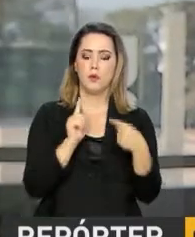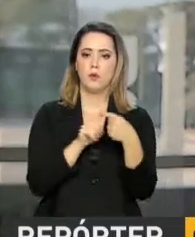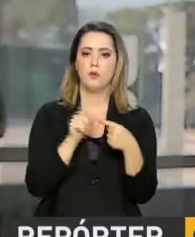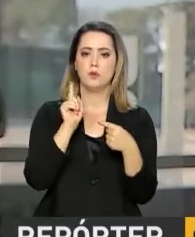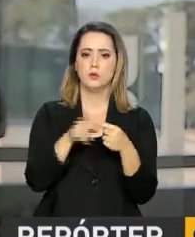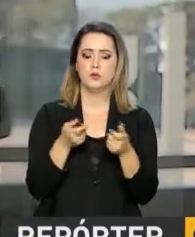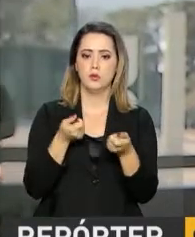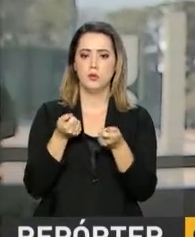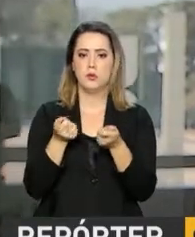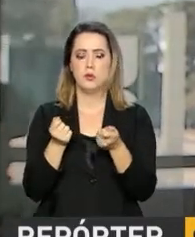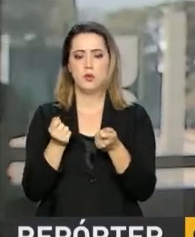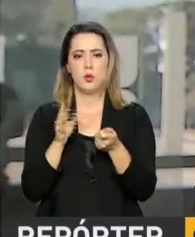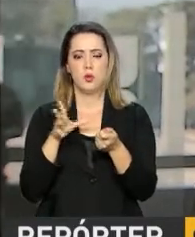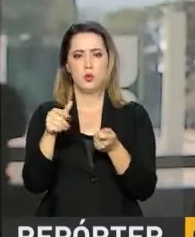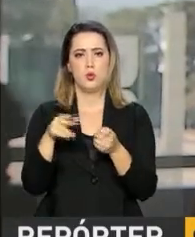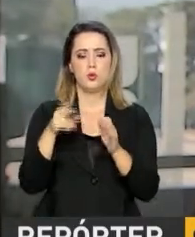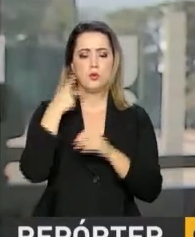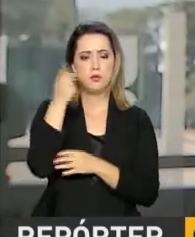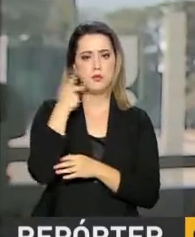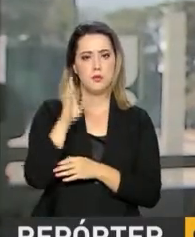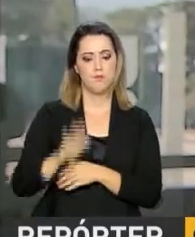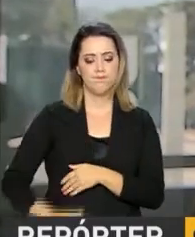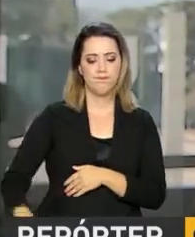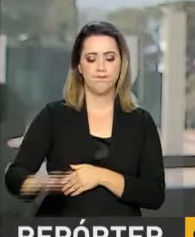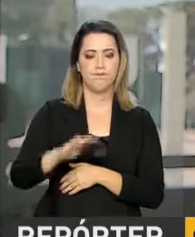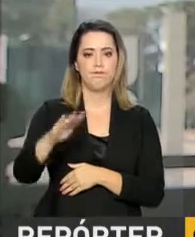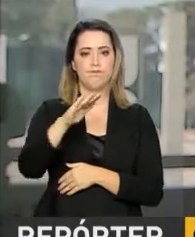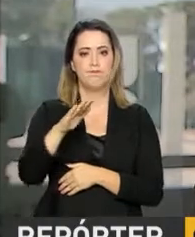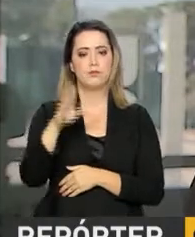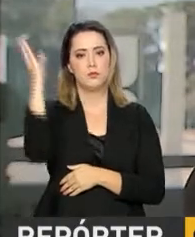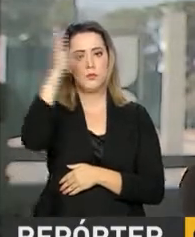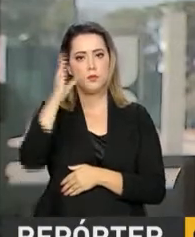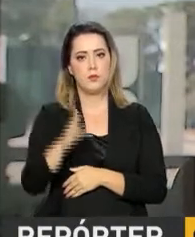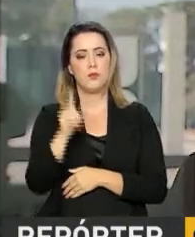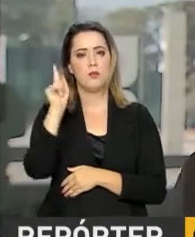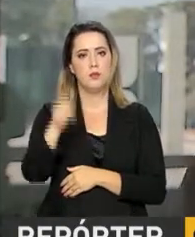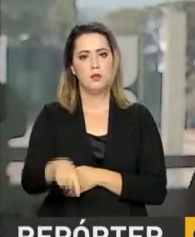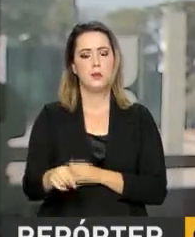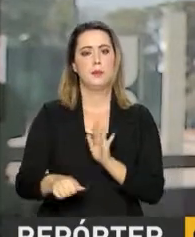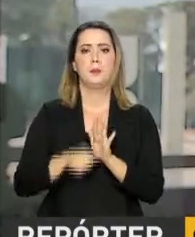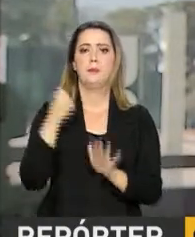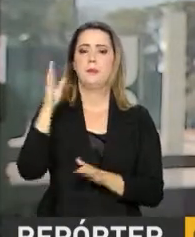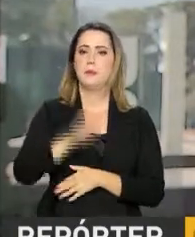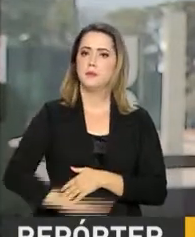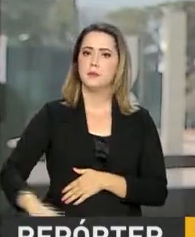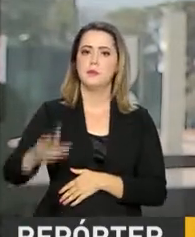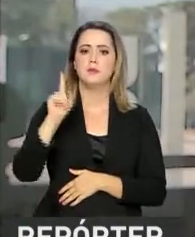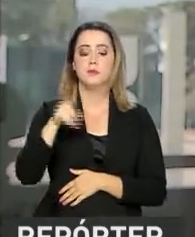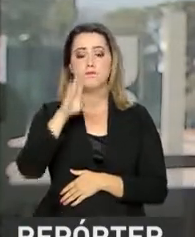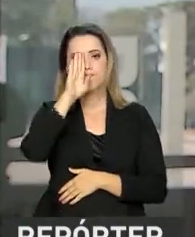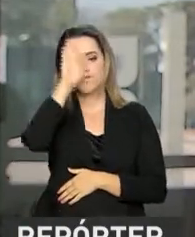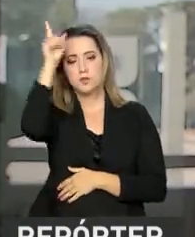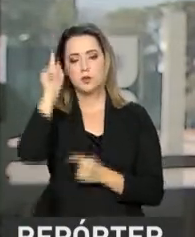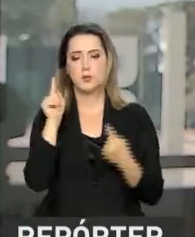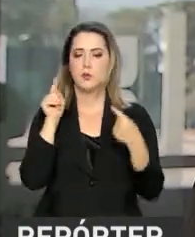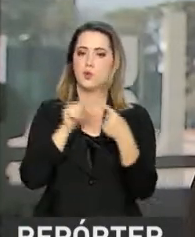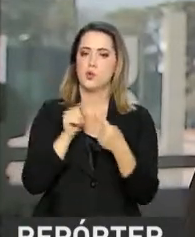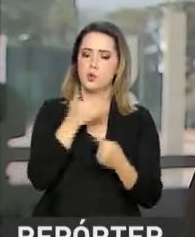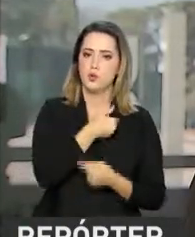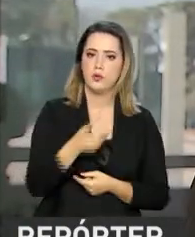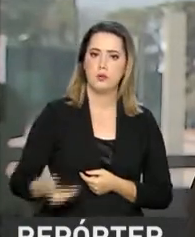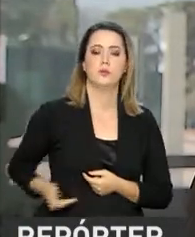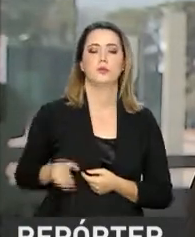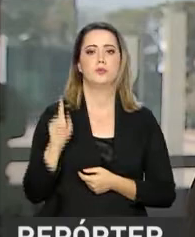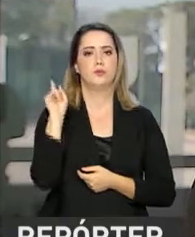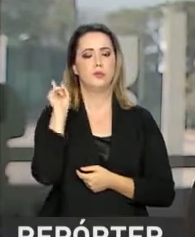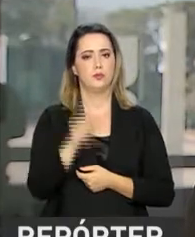articular todas as políticas de primeira infância no Brasil, né? Partindo do princípio que a questão da primeira infância é uma questão prioritária para o governo e